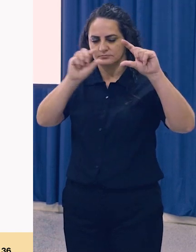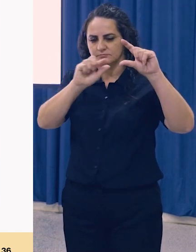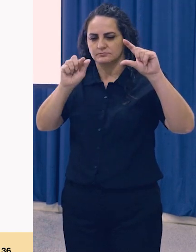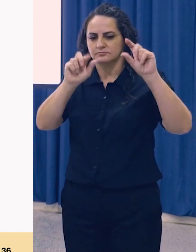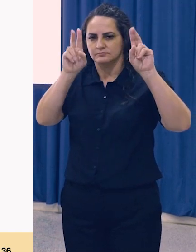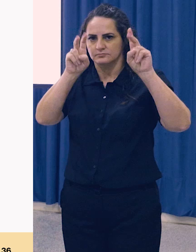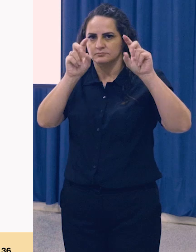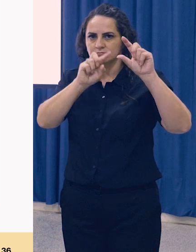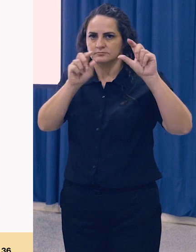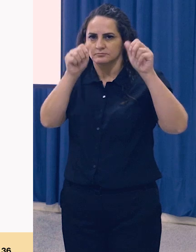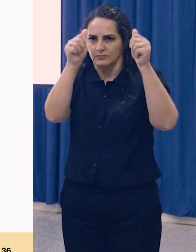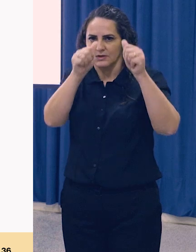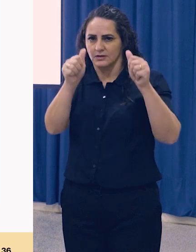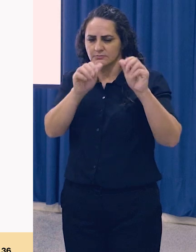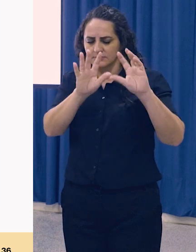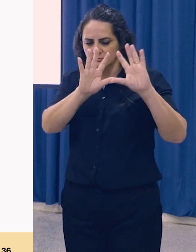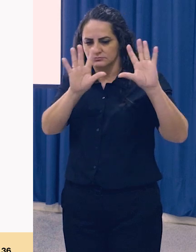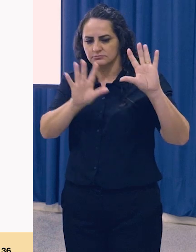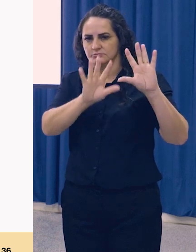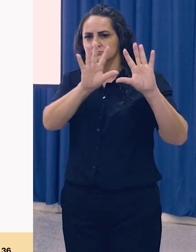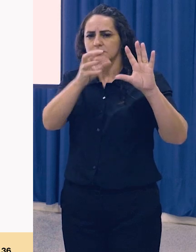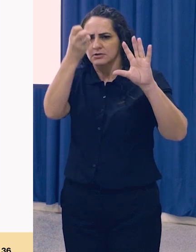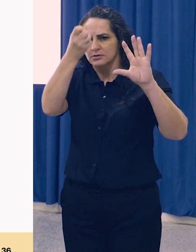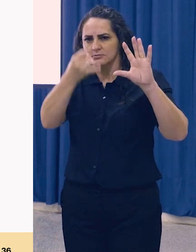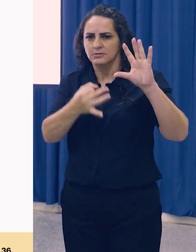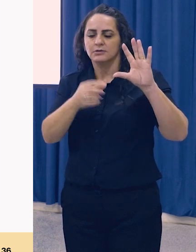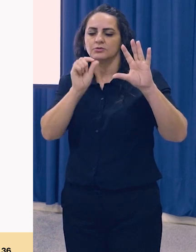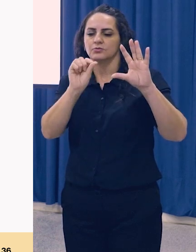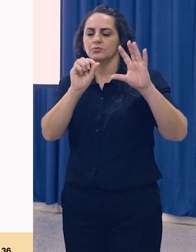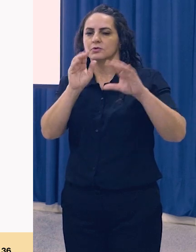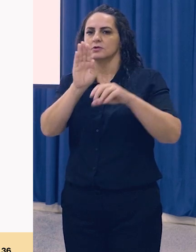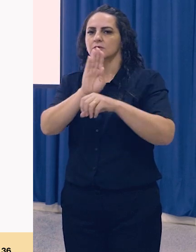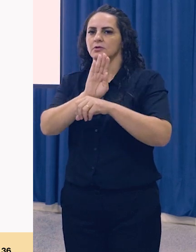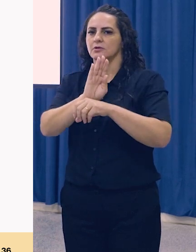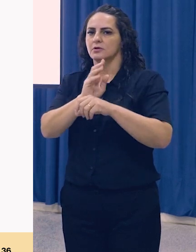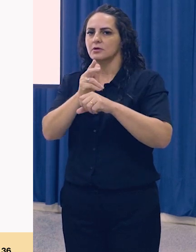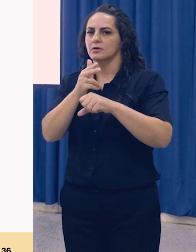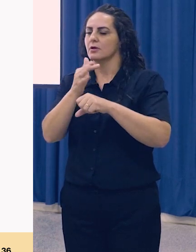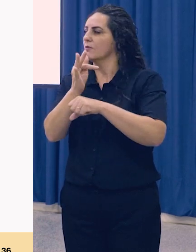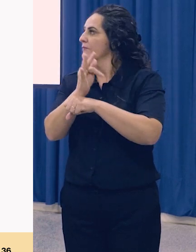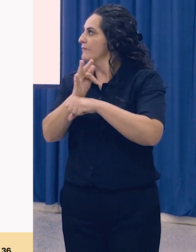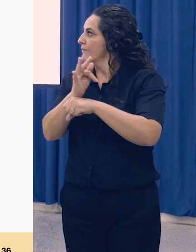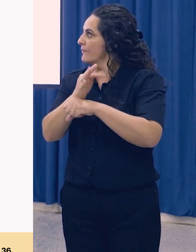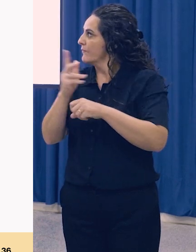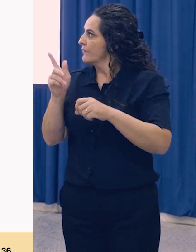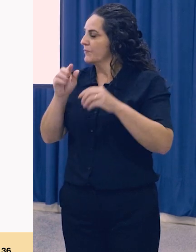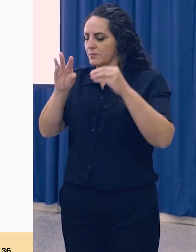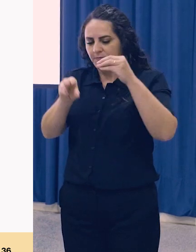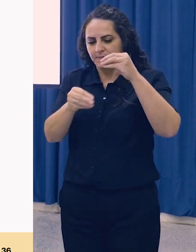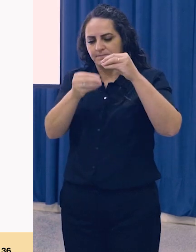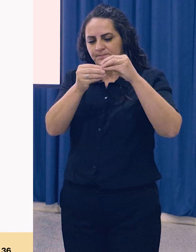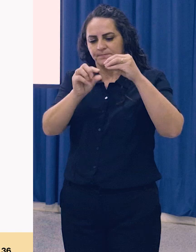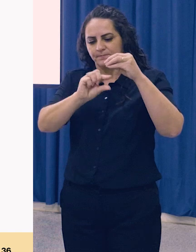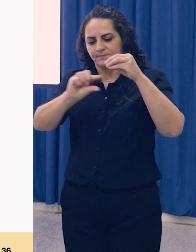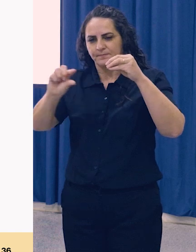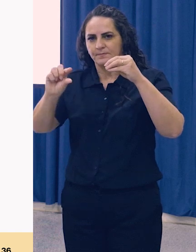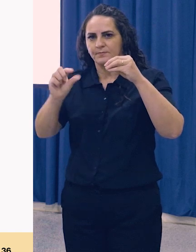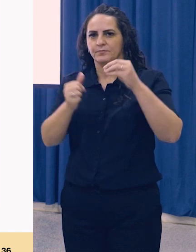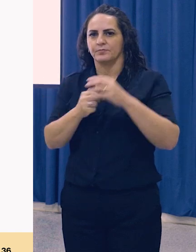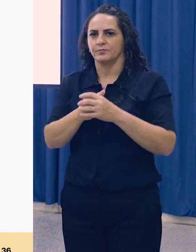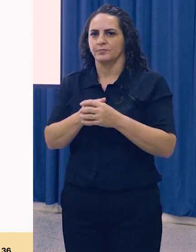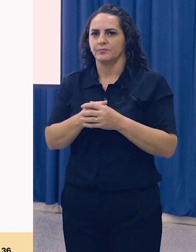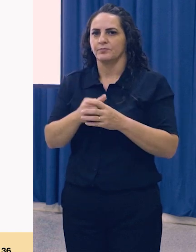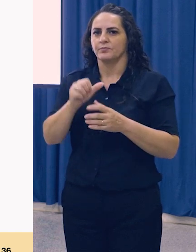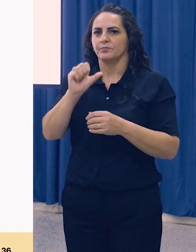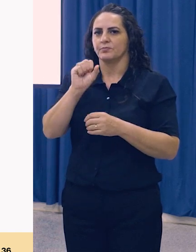imagem provisória, explicando o que é o filme. Aqui eu coloquei a sinopse, que é aquele resuminho da história. O